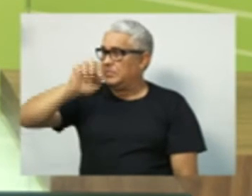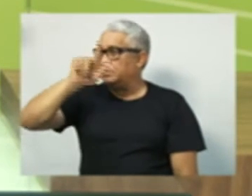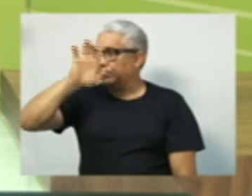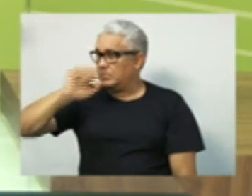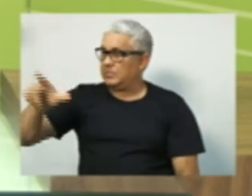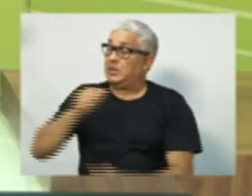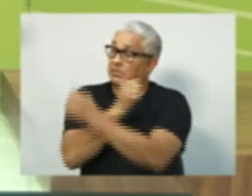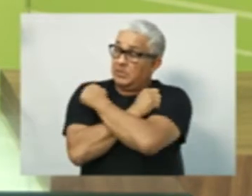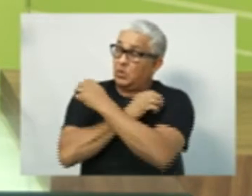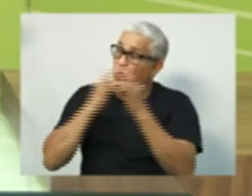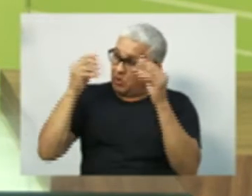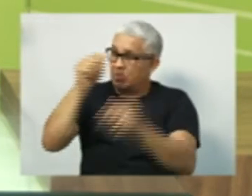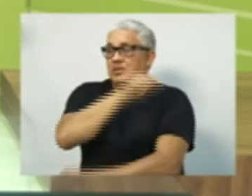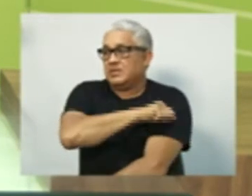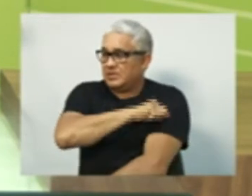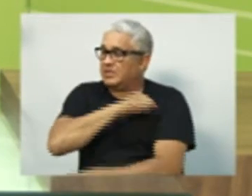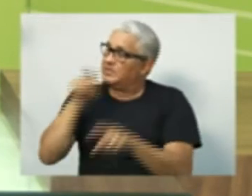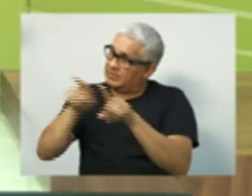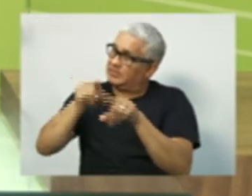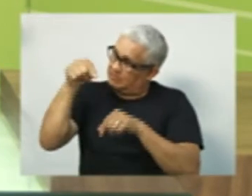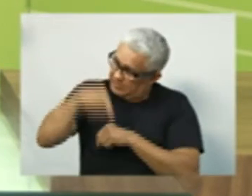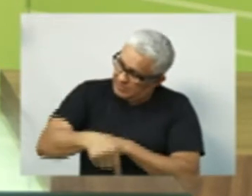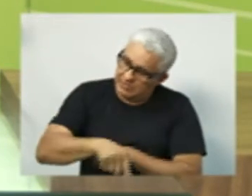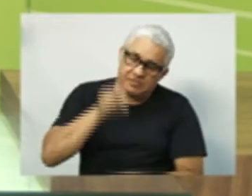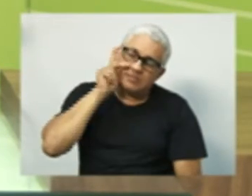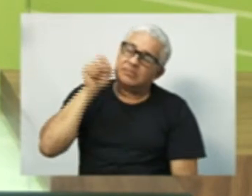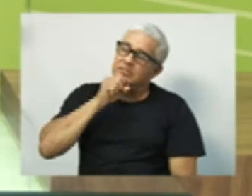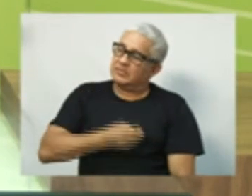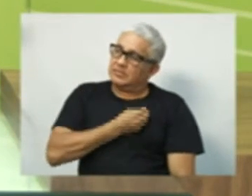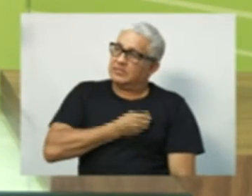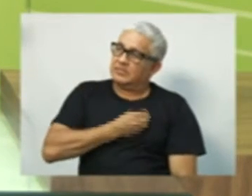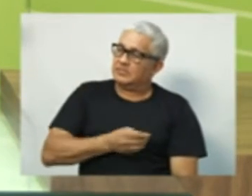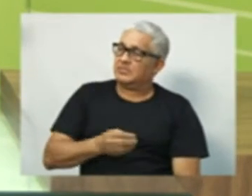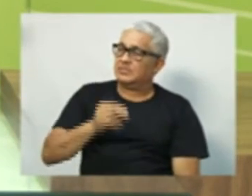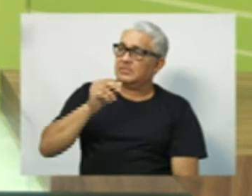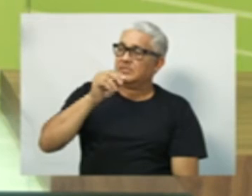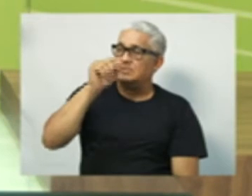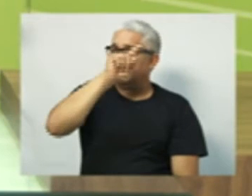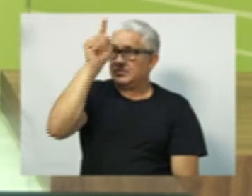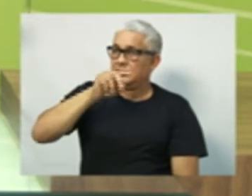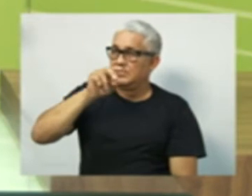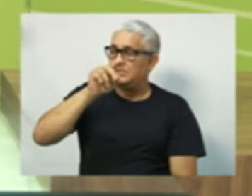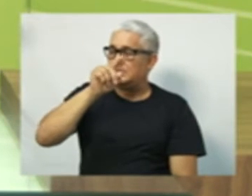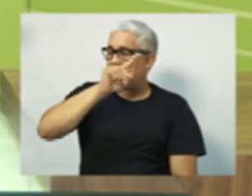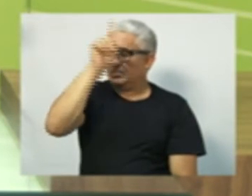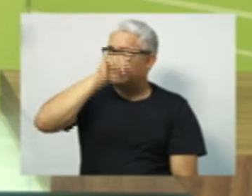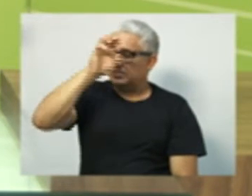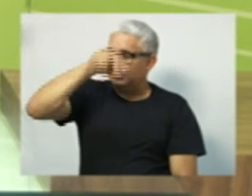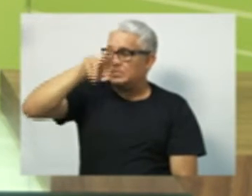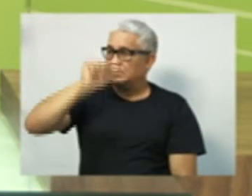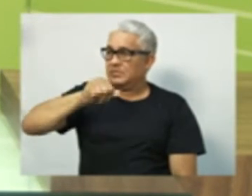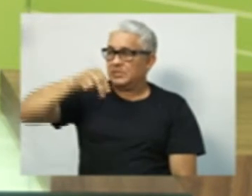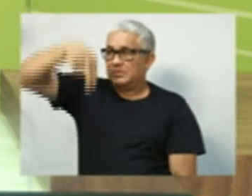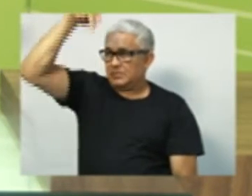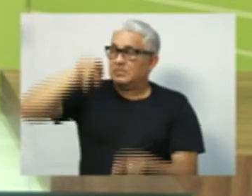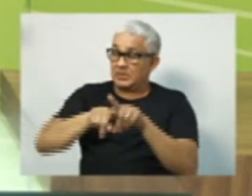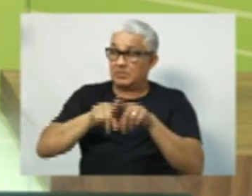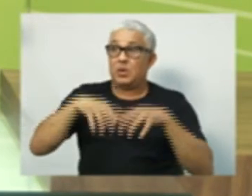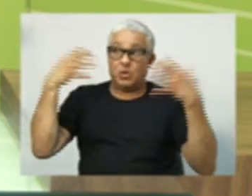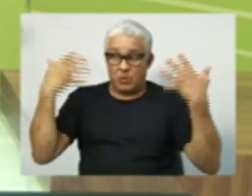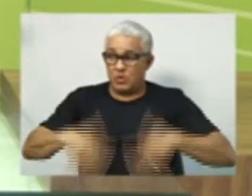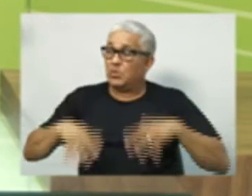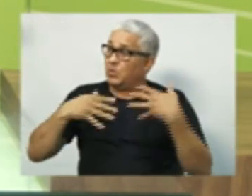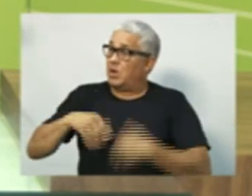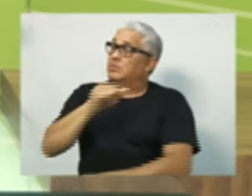que participaram. Os alunos aqui também do campus Porto Velho, Zona Norte, participou. Hoje a participação foi intensa aqui no